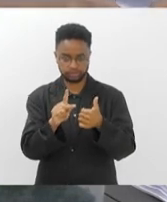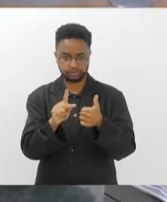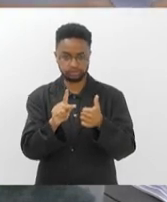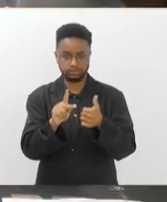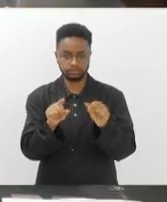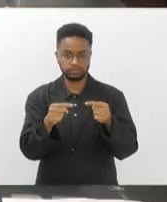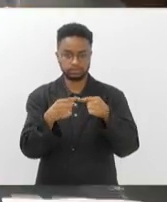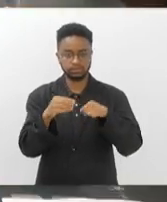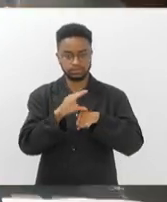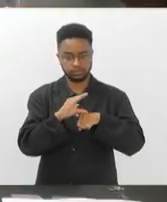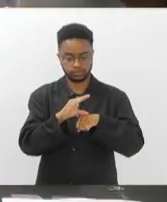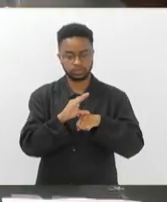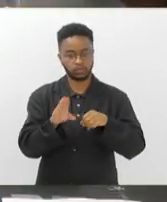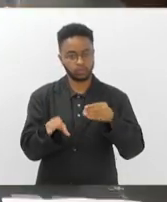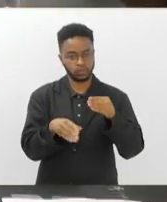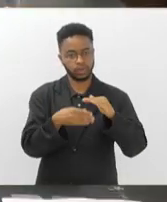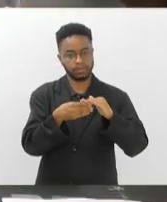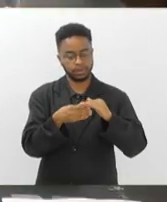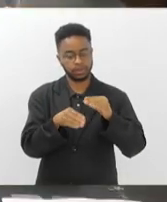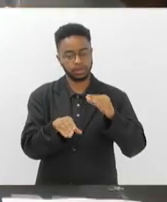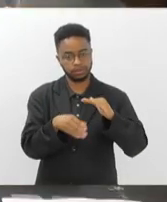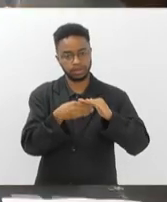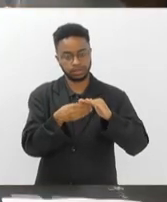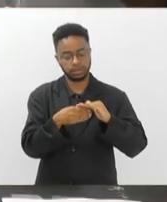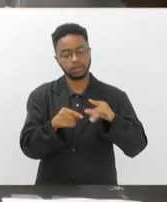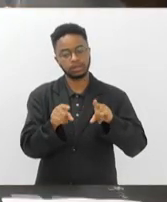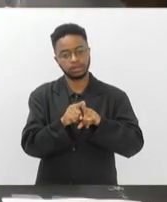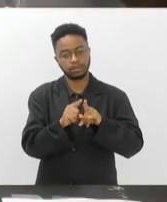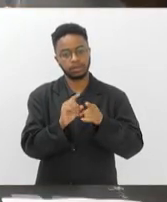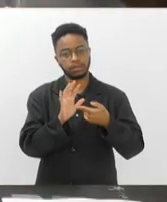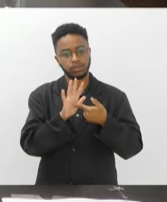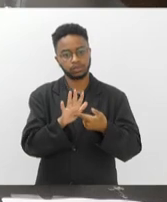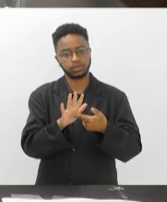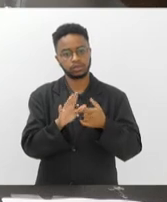e também fazendo